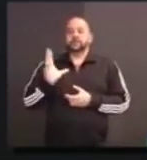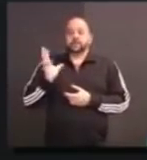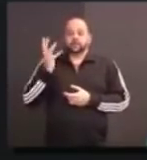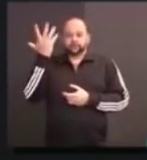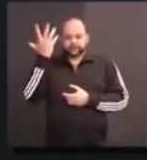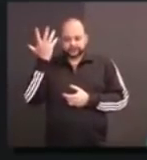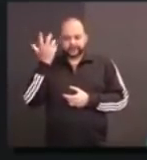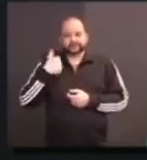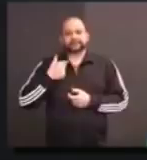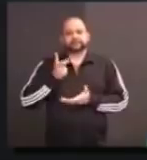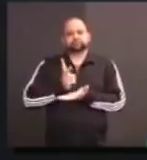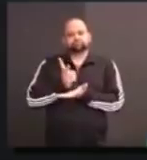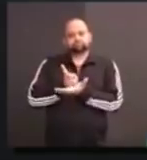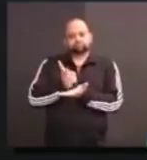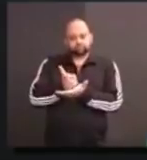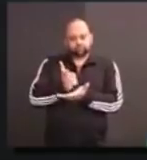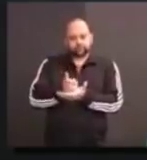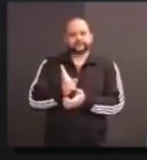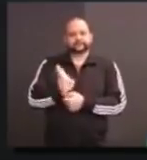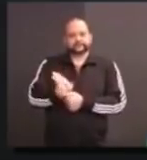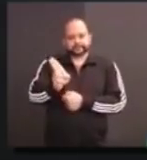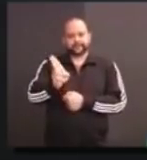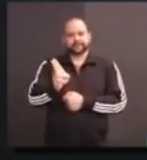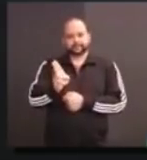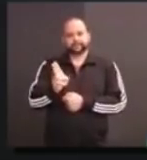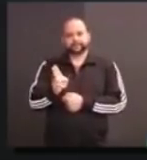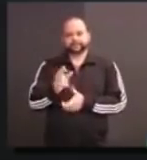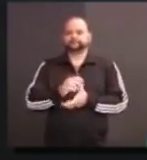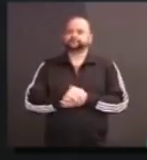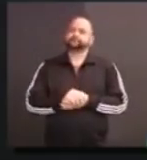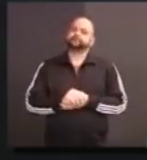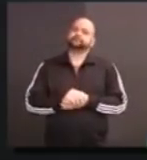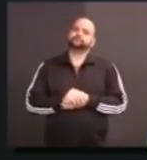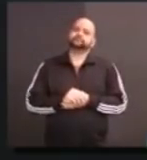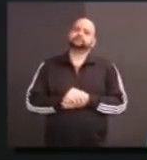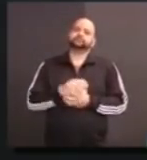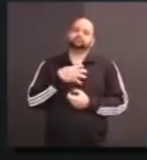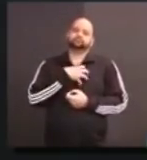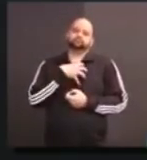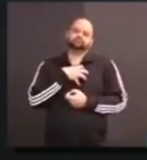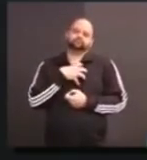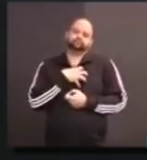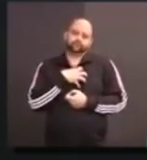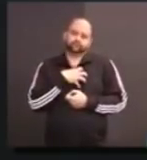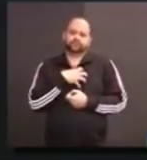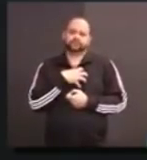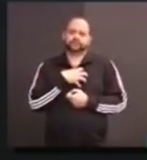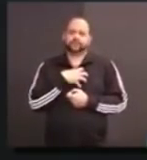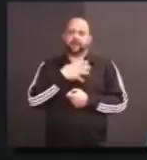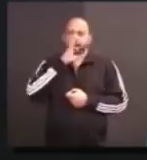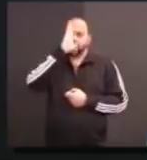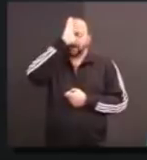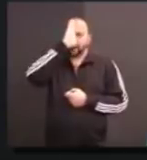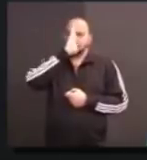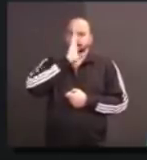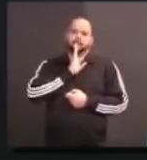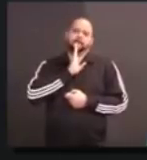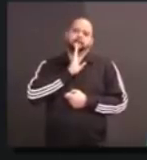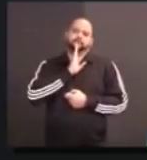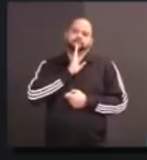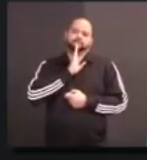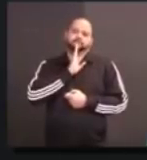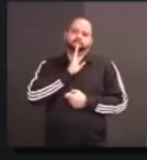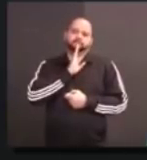Acontecesse e continuasse acontecendo de maneira gratuita.